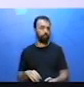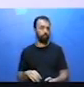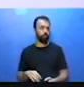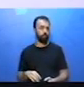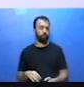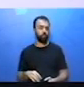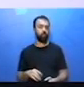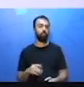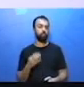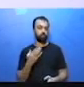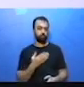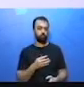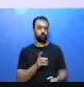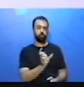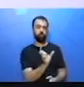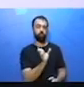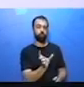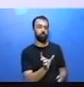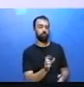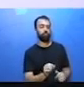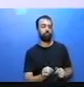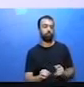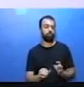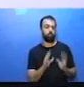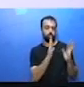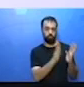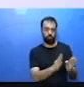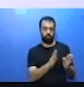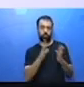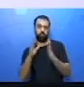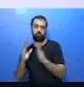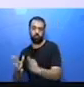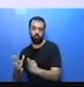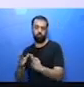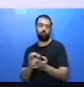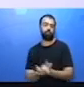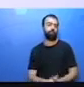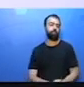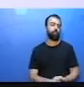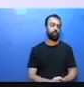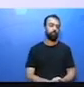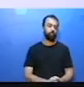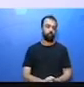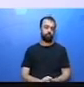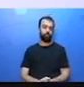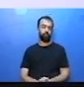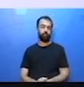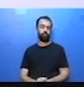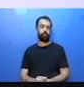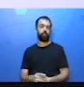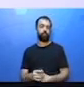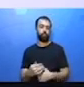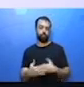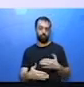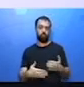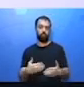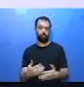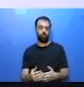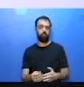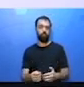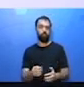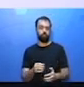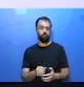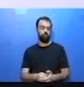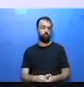aparece a palavra respectivamente, quer dizer que as informações estão na sequência que está o exercício.